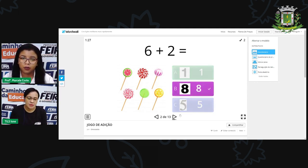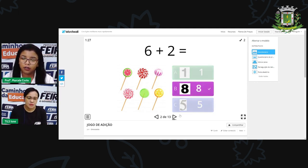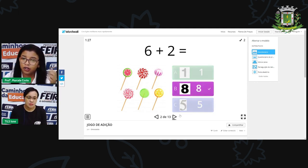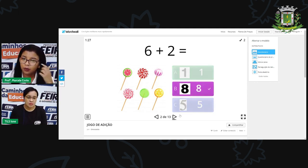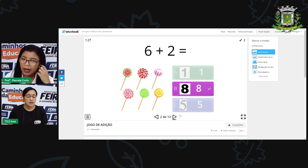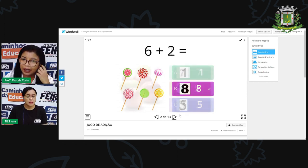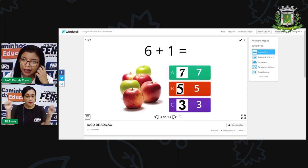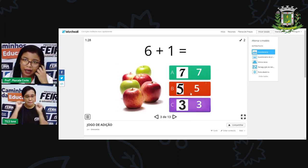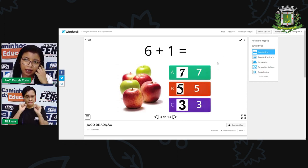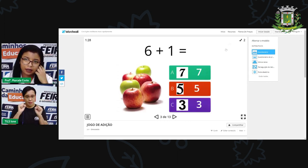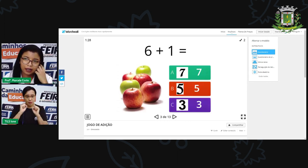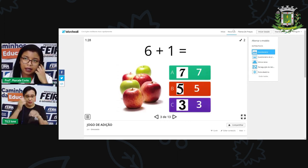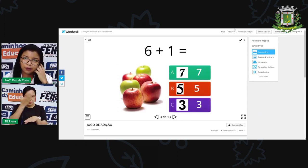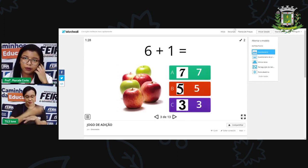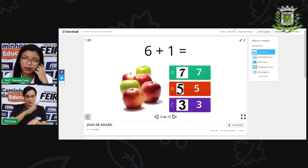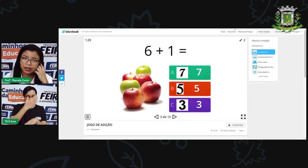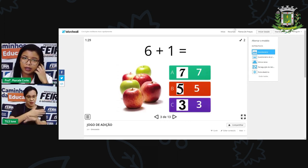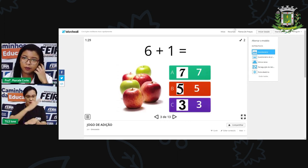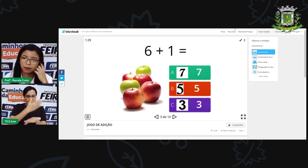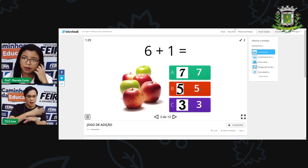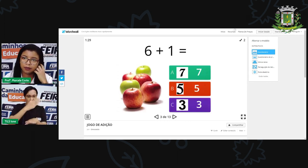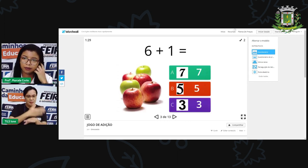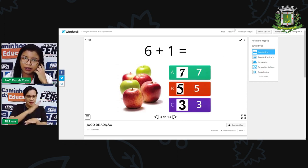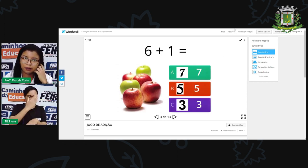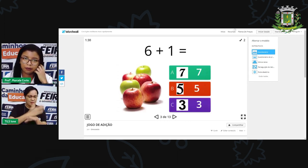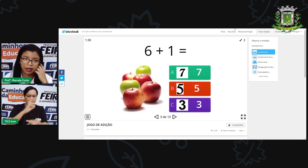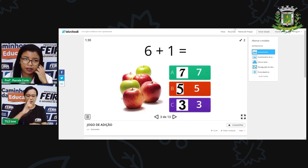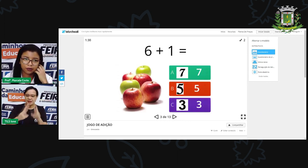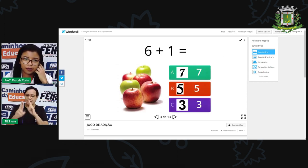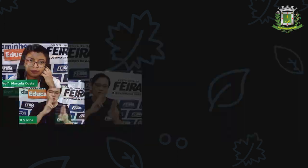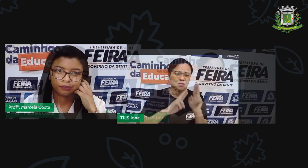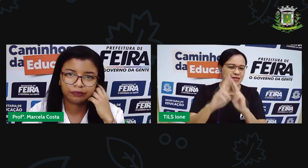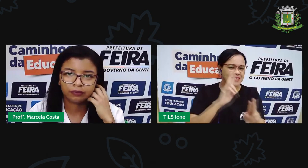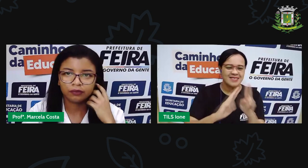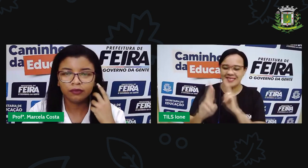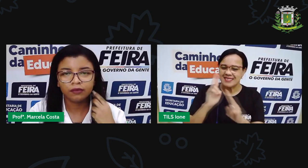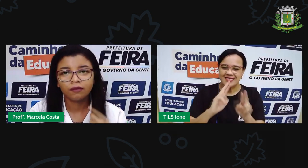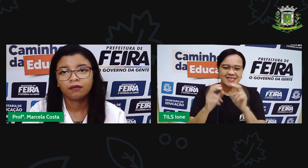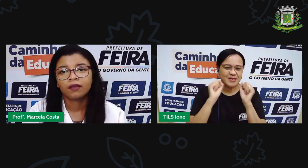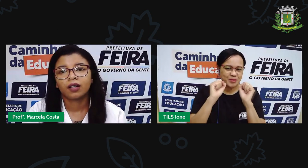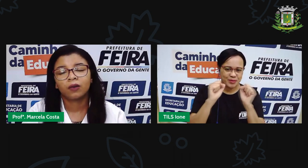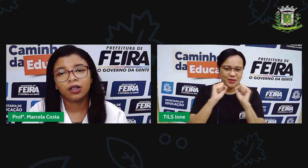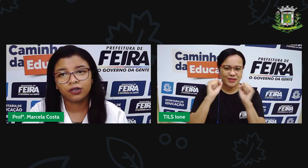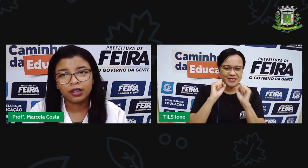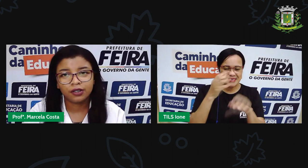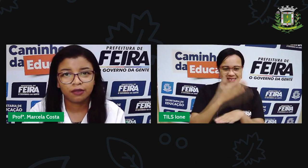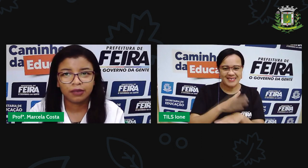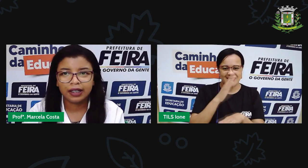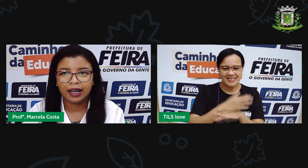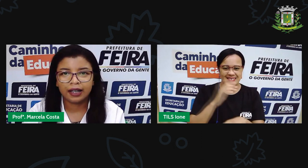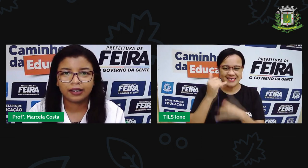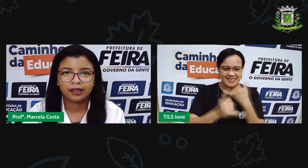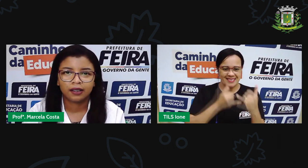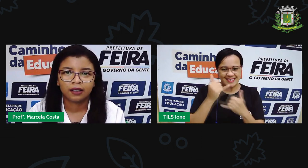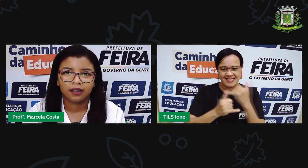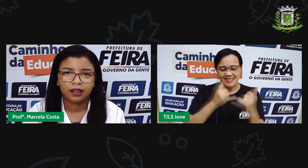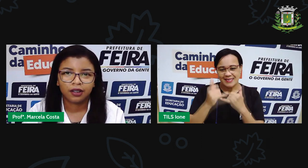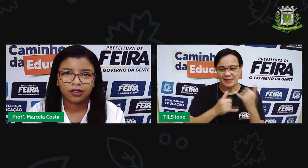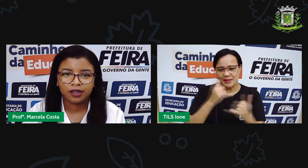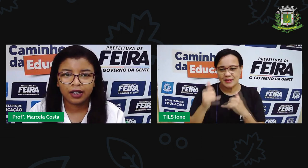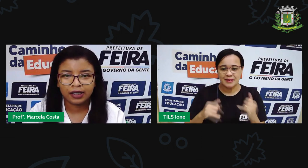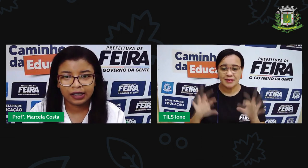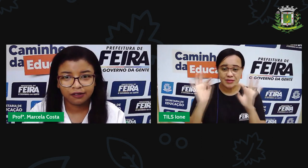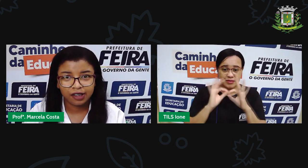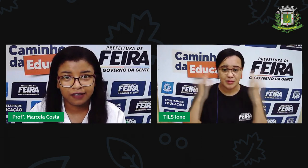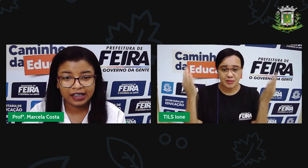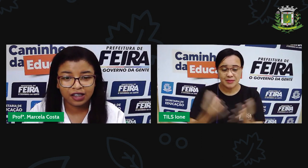Você pode continuar em casa respondendo esses problemas matemáticos com a ajuda dos familiares. Eu